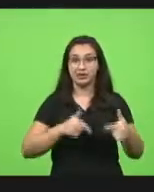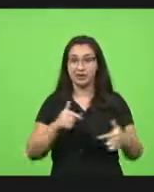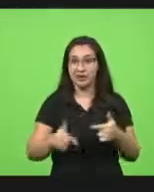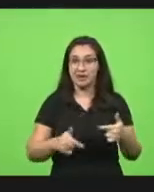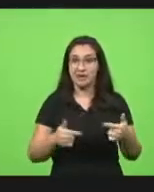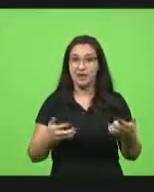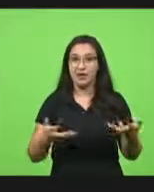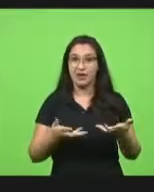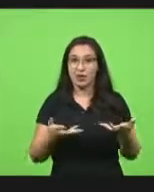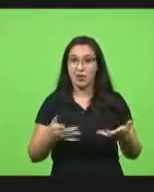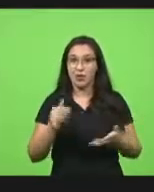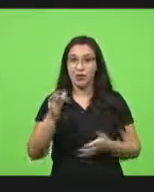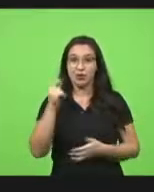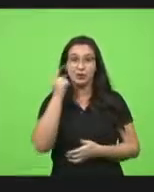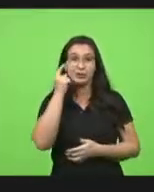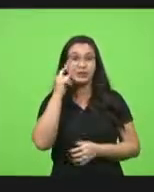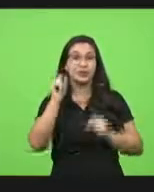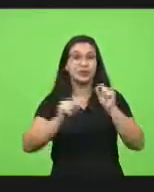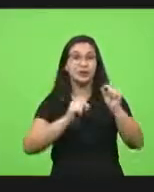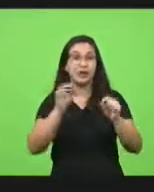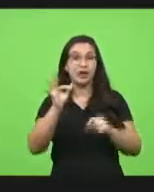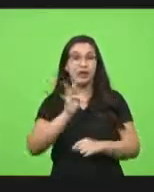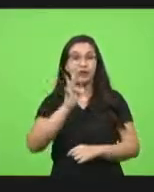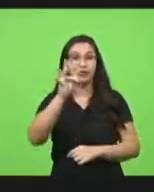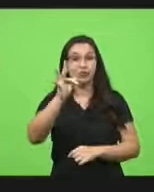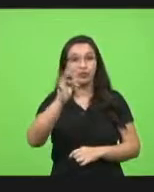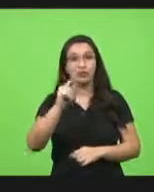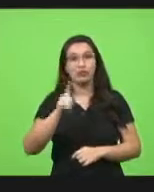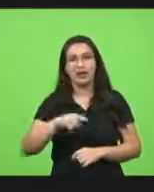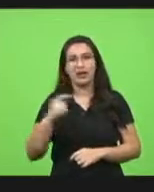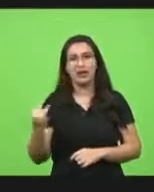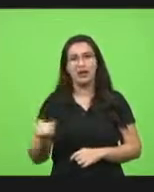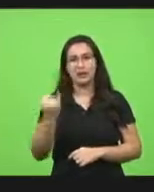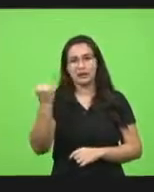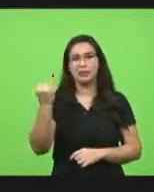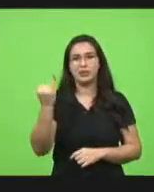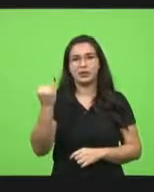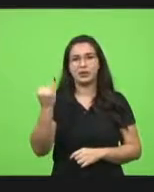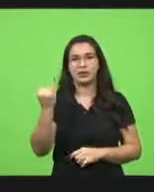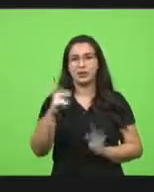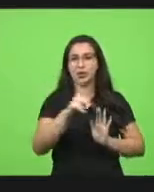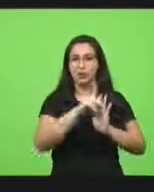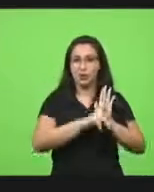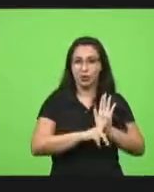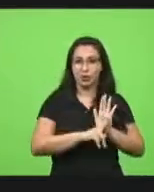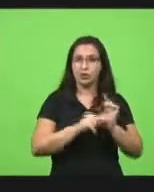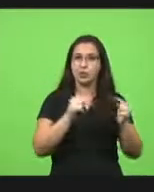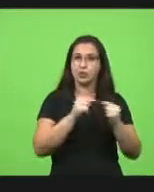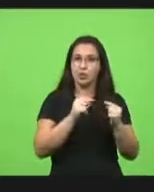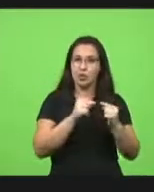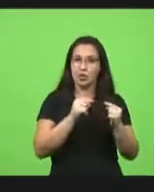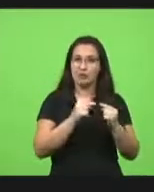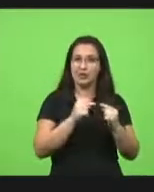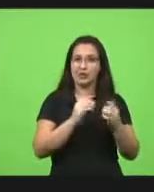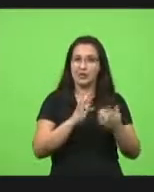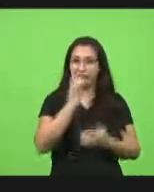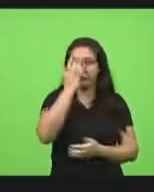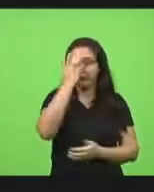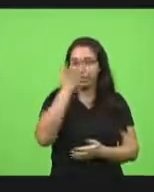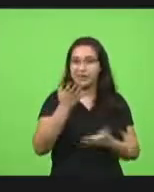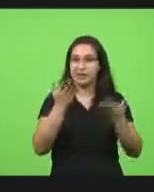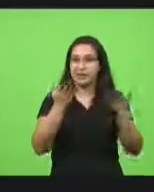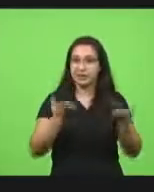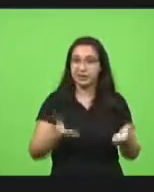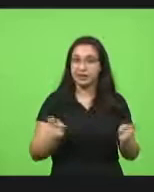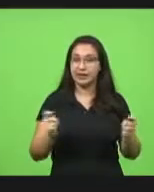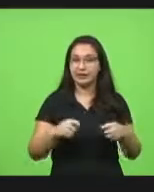para o futuro, né? Isso é muito importante, né? E esse projeto, sim, ele viabiliza essa situação. Como